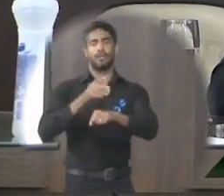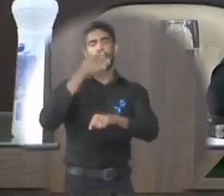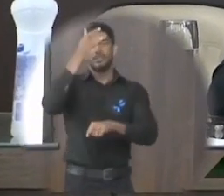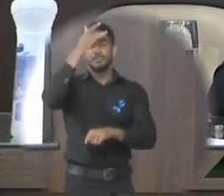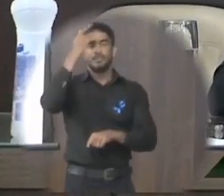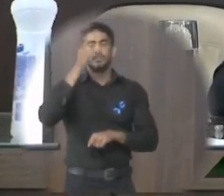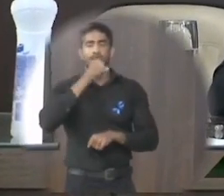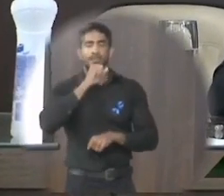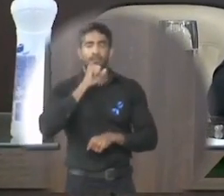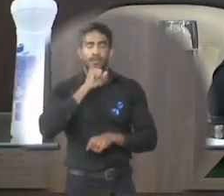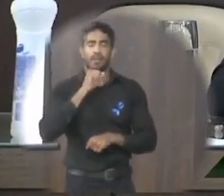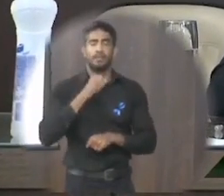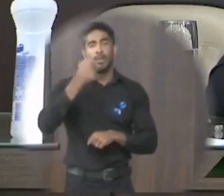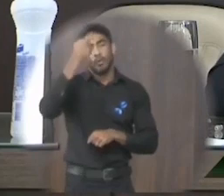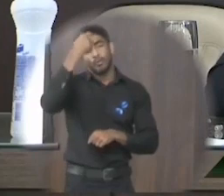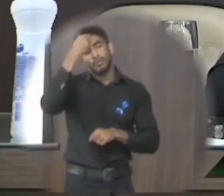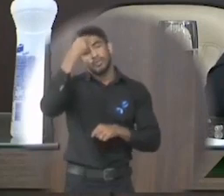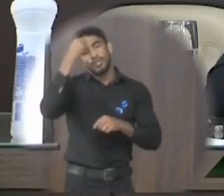homenageado.